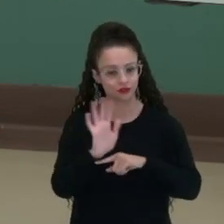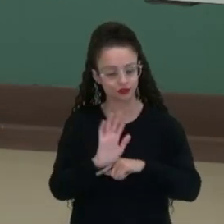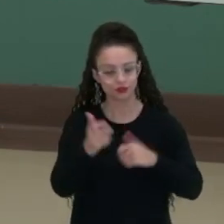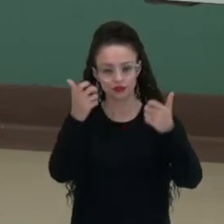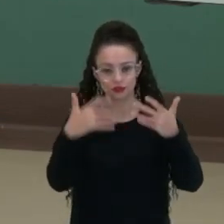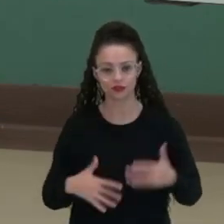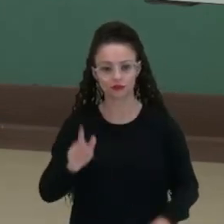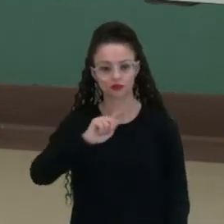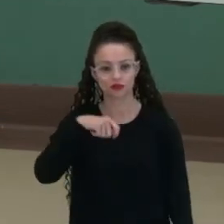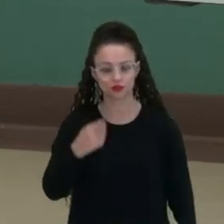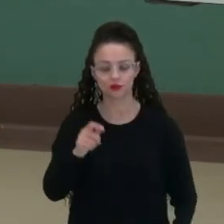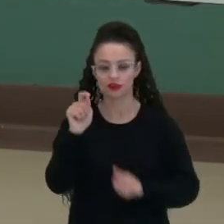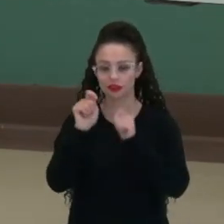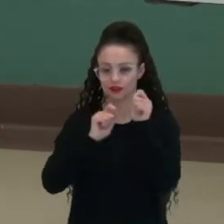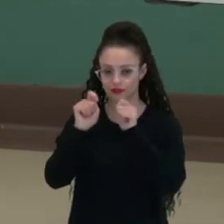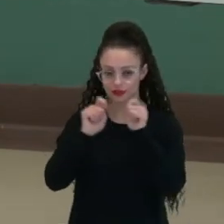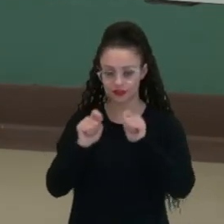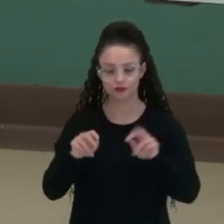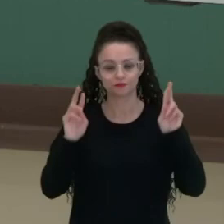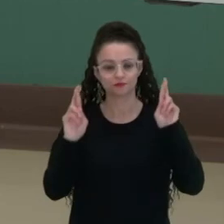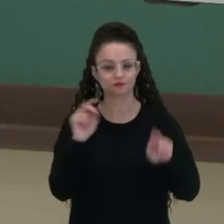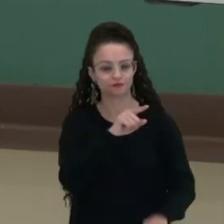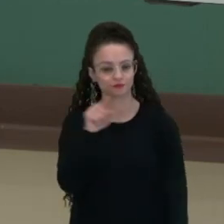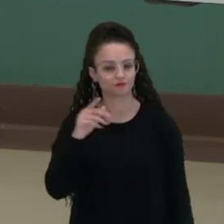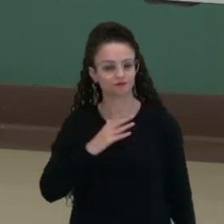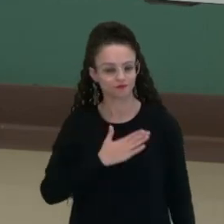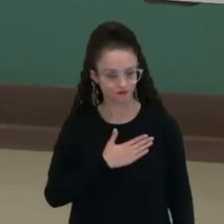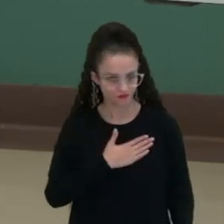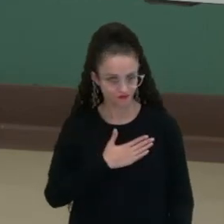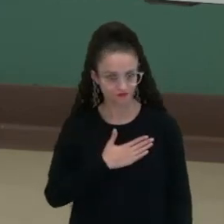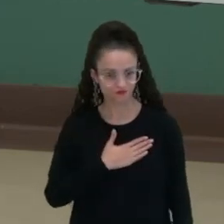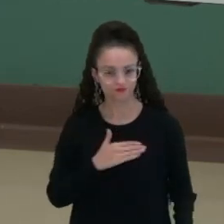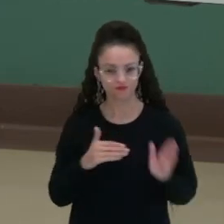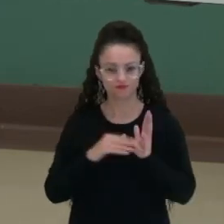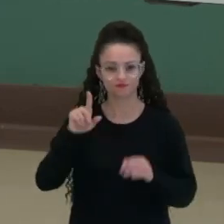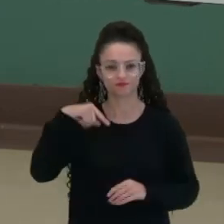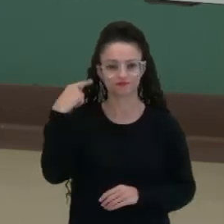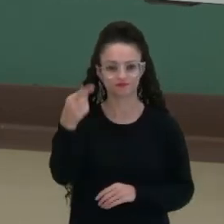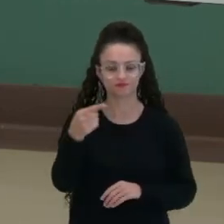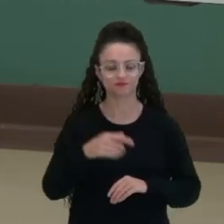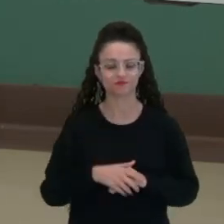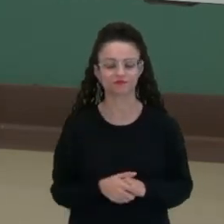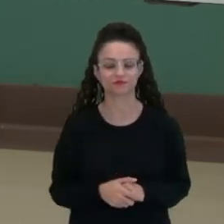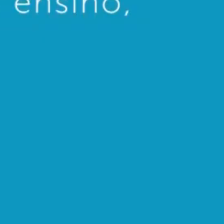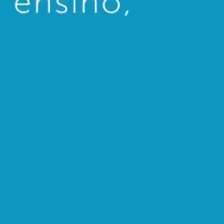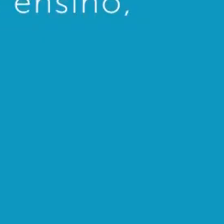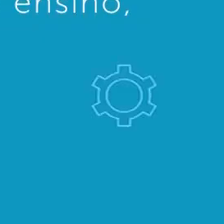falamos sobre entrevista. Espero que vocês tenham gostado. Até breve!